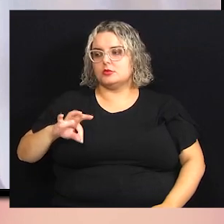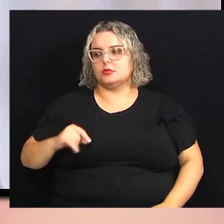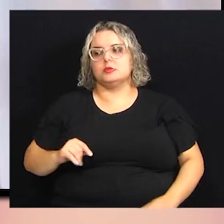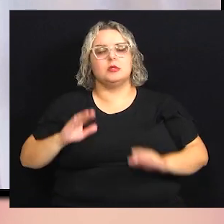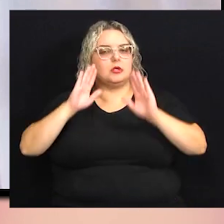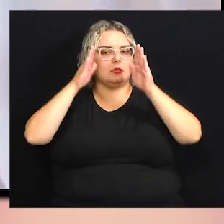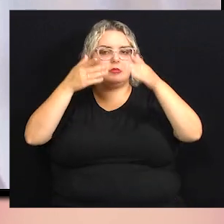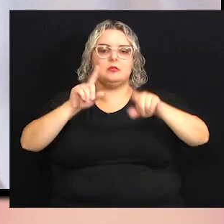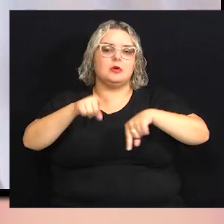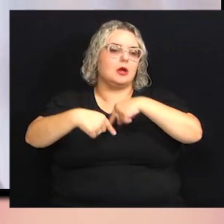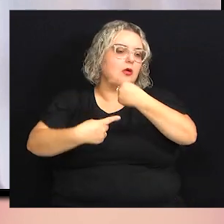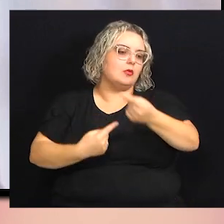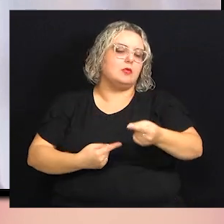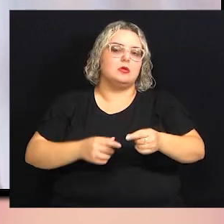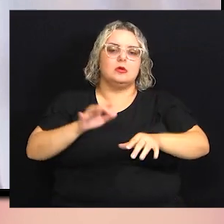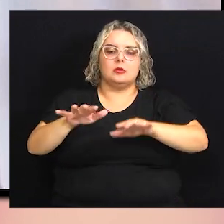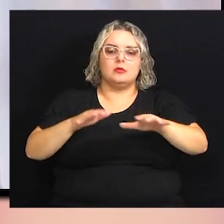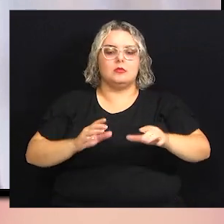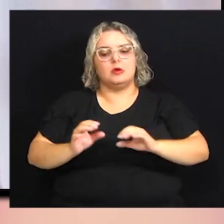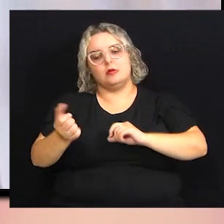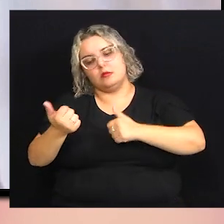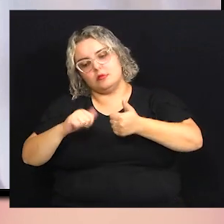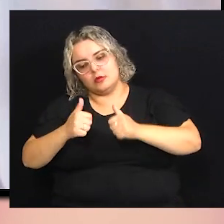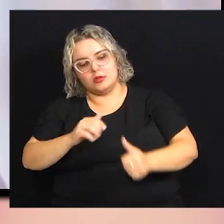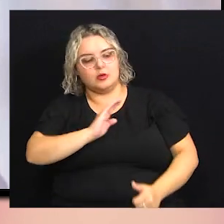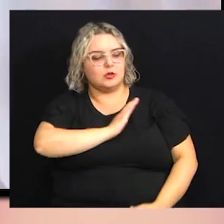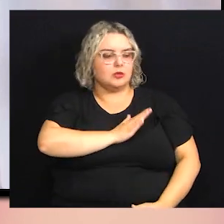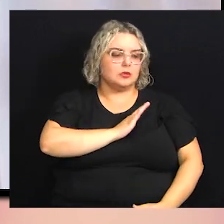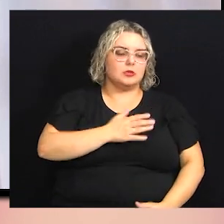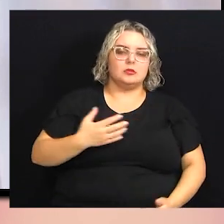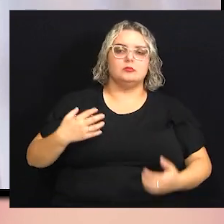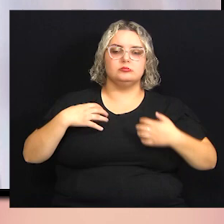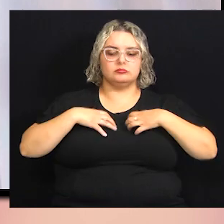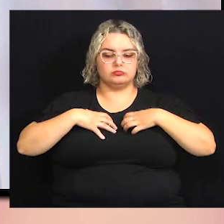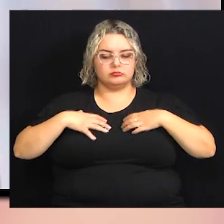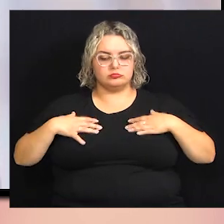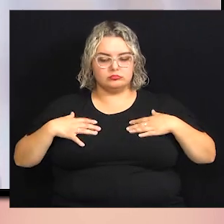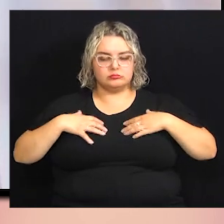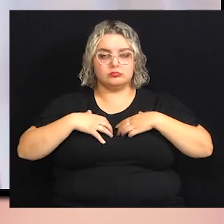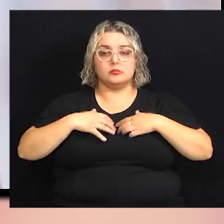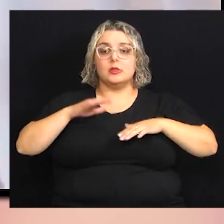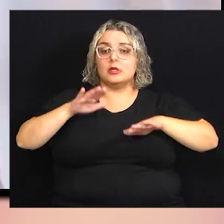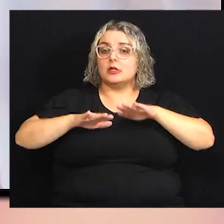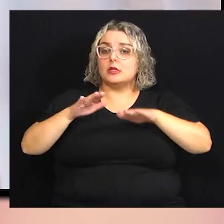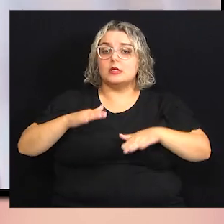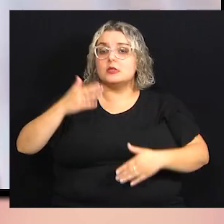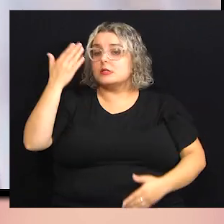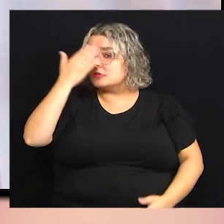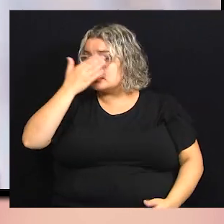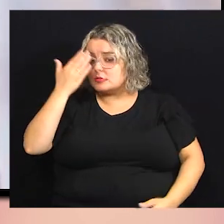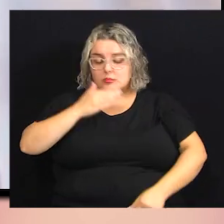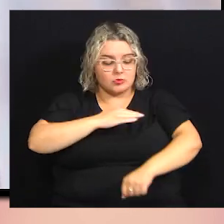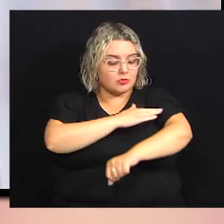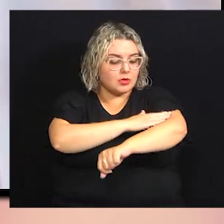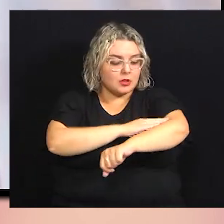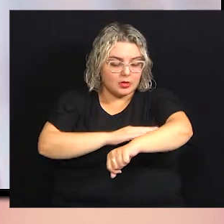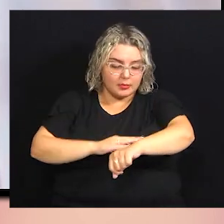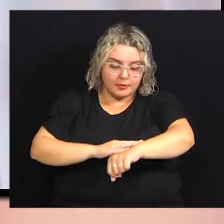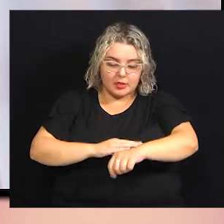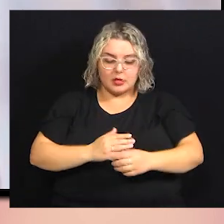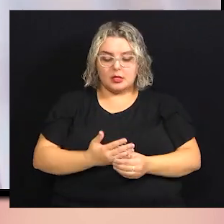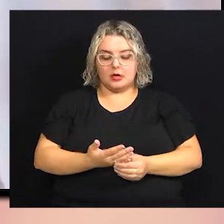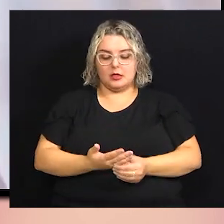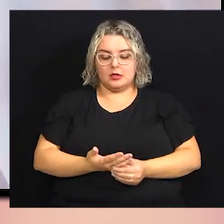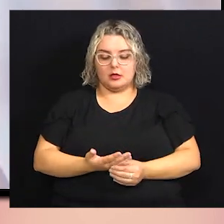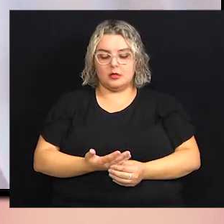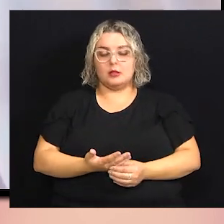ele vai focar em outras áreas, vai avaliar o coração, vai avaliar a ausculta do pulmão e acaba, às vezes, negligenciando um pouco a